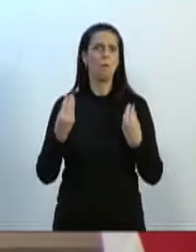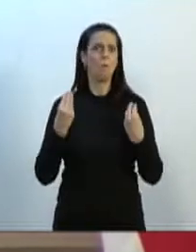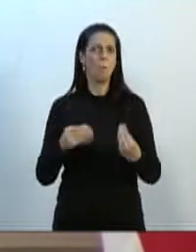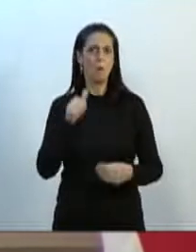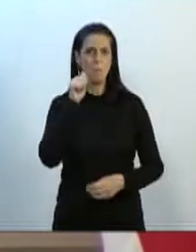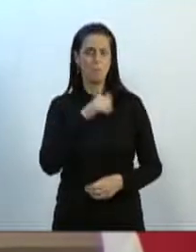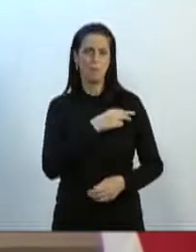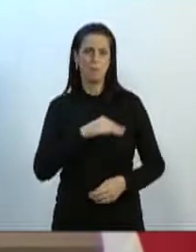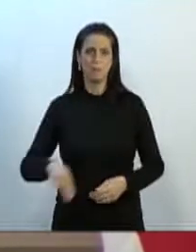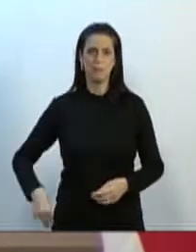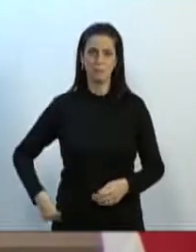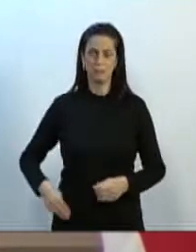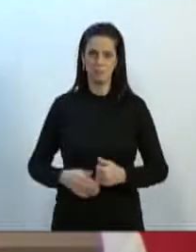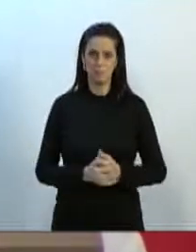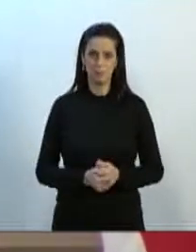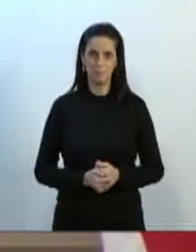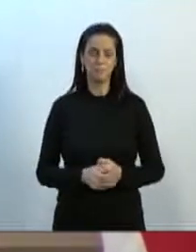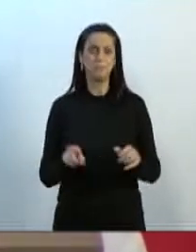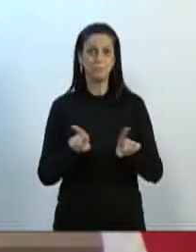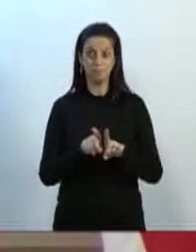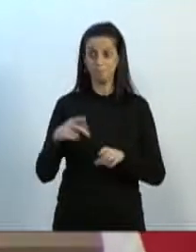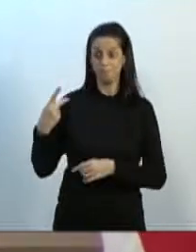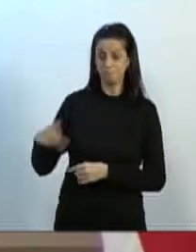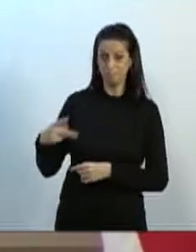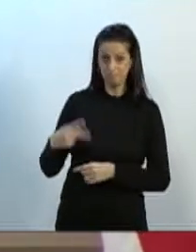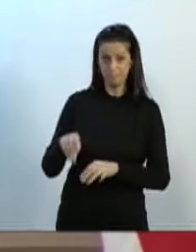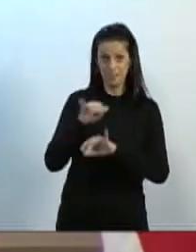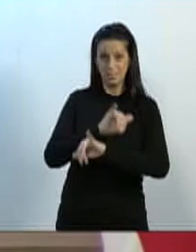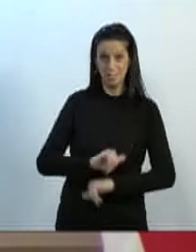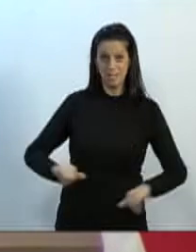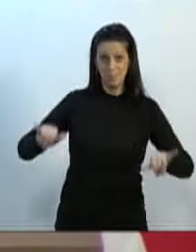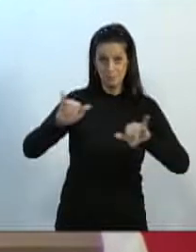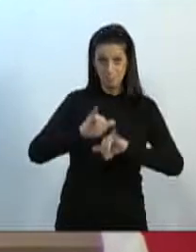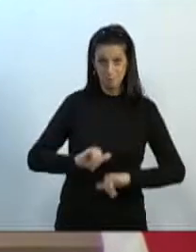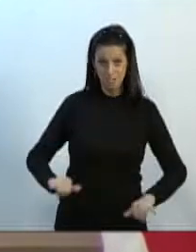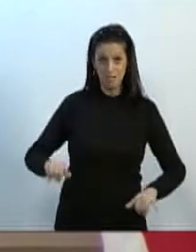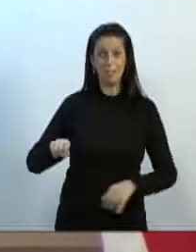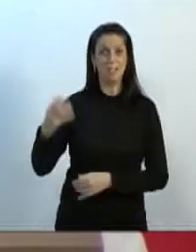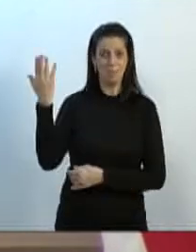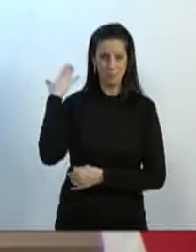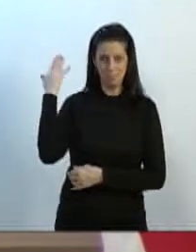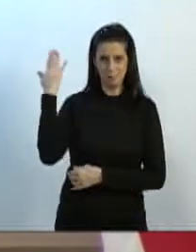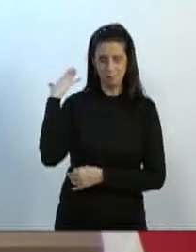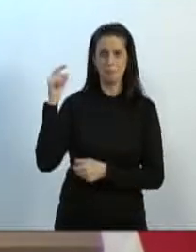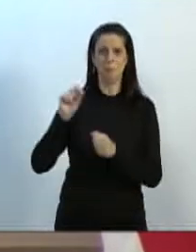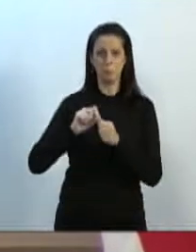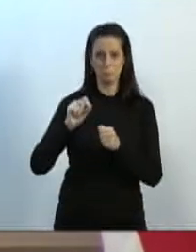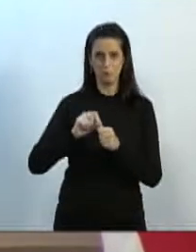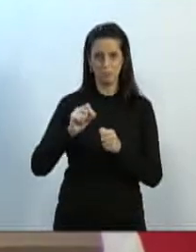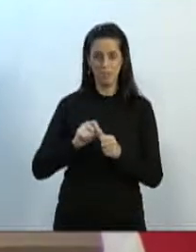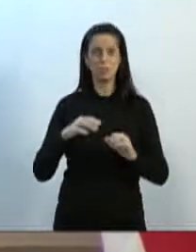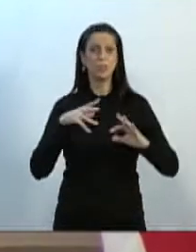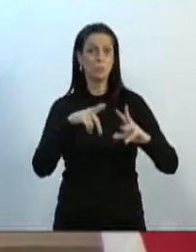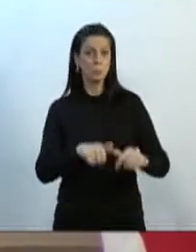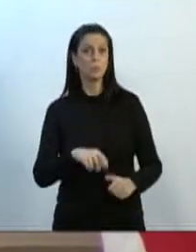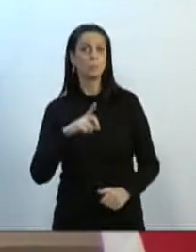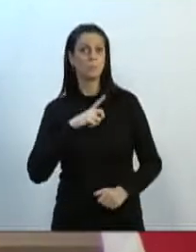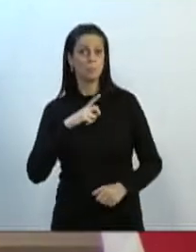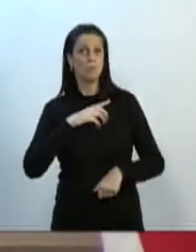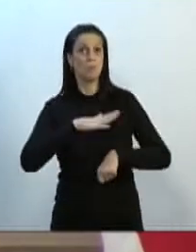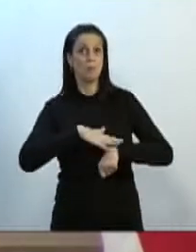ministra. O slogan da campanha do Ministério, comandado pela ministra Damares, é que tudo tem sua